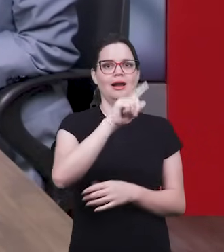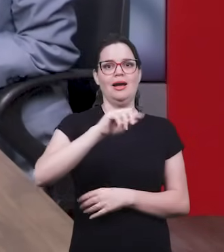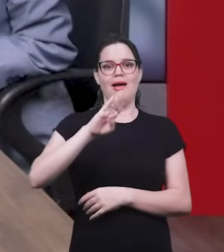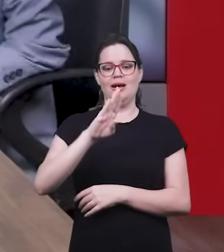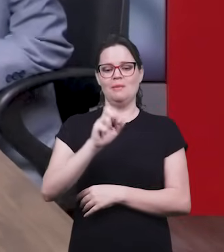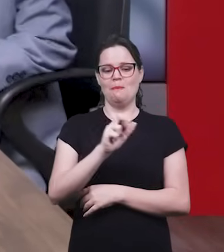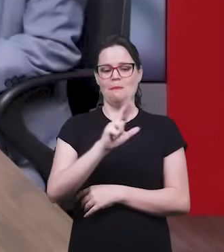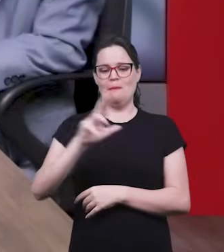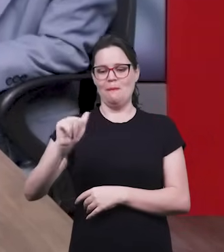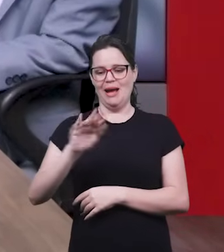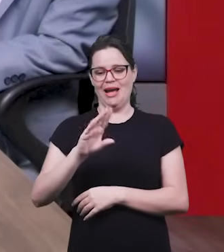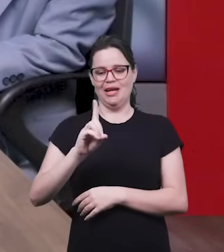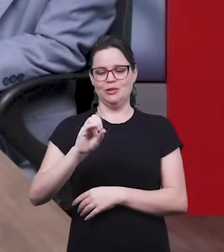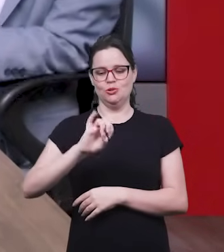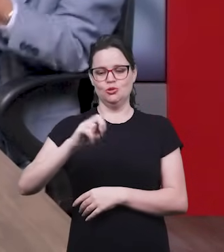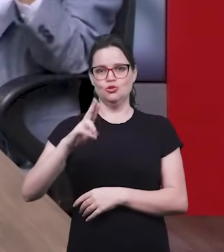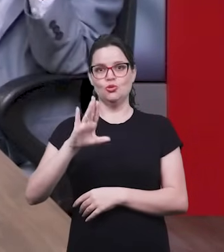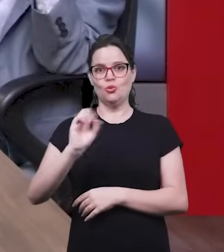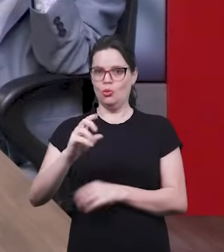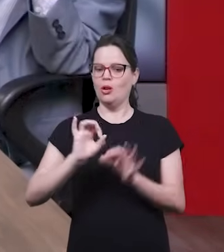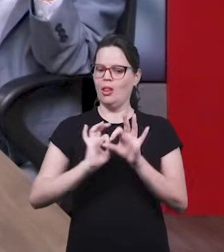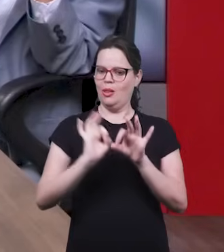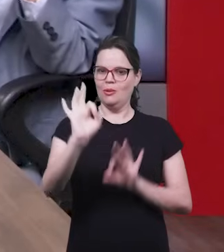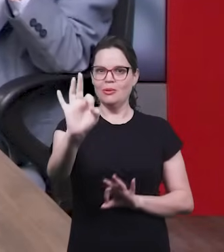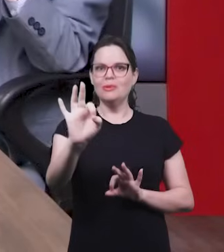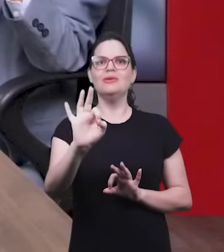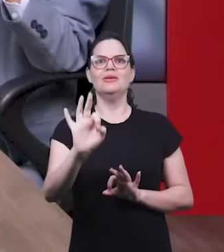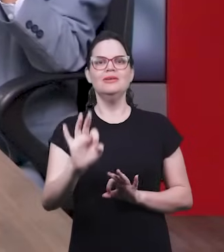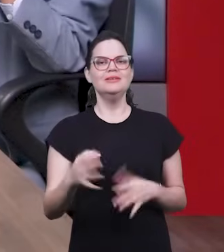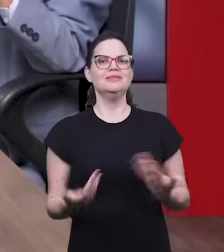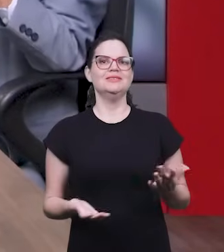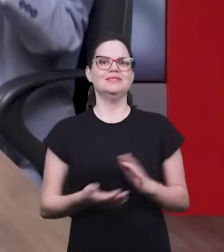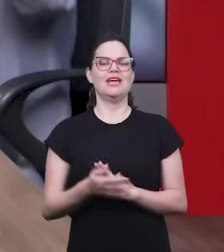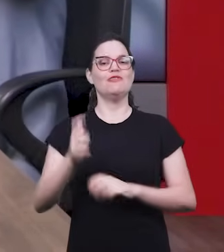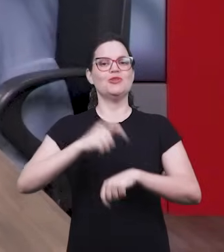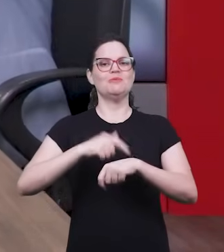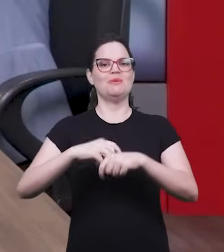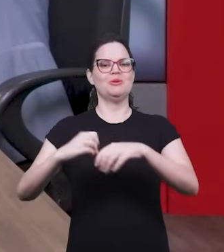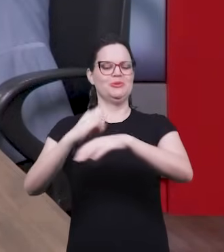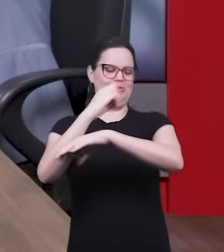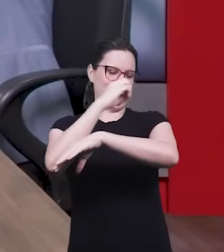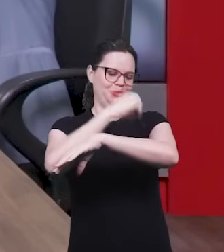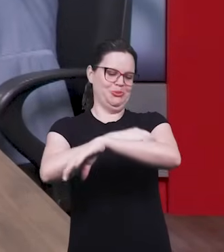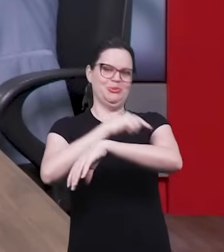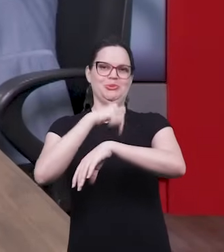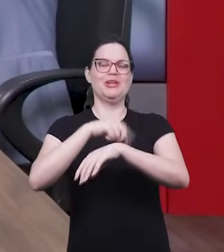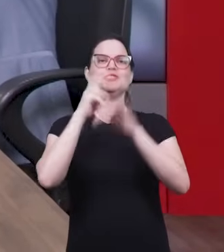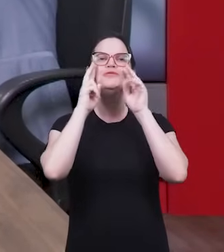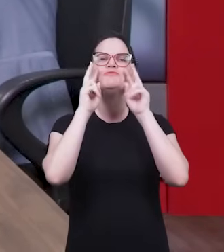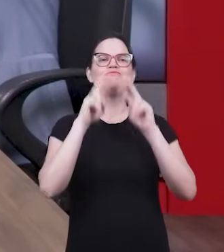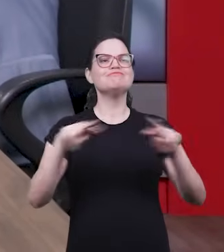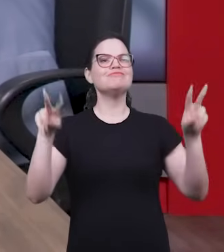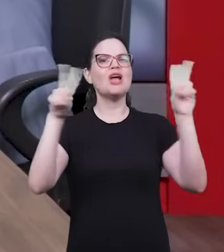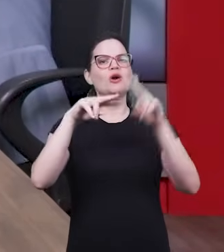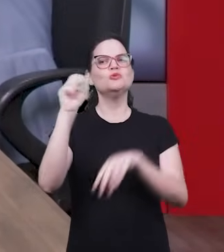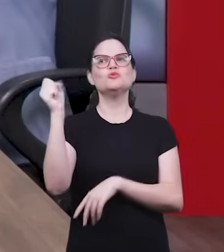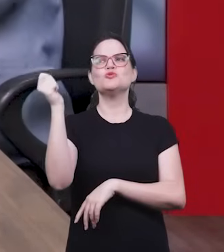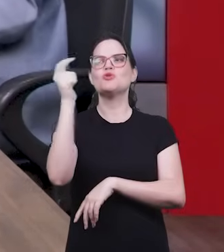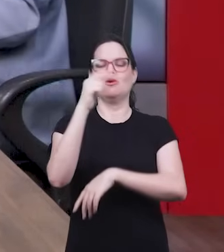é longe. Parecia os Fuscas. Amanhã cedo, foi amanhã cedo, eu entardecer. E tinha um outro que era